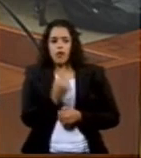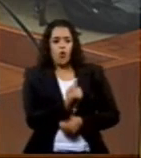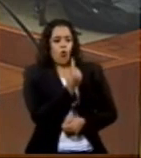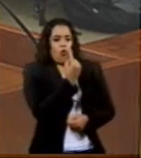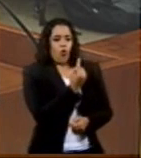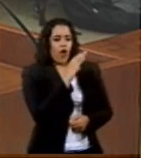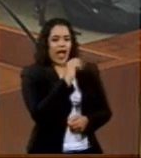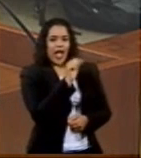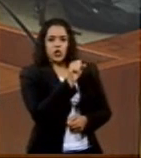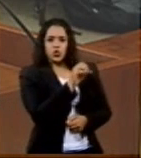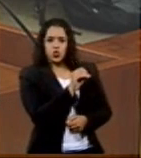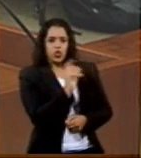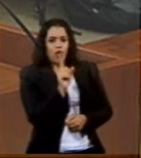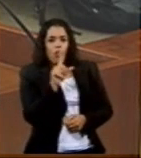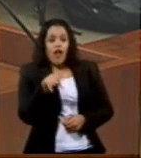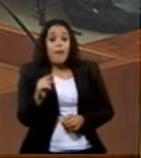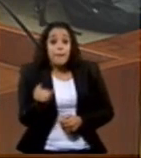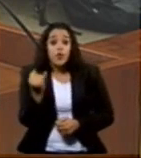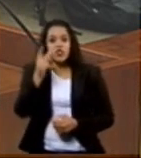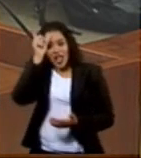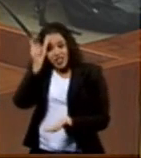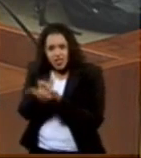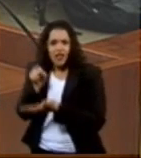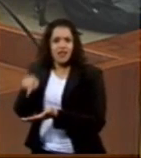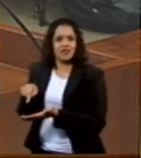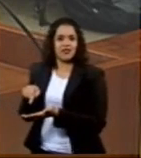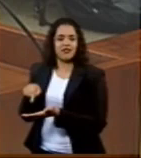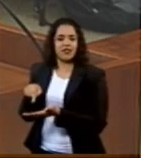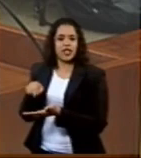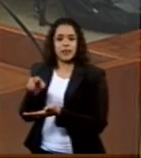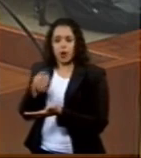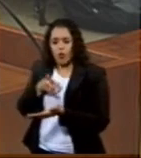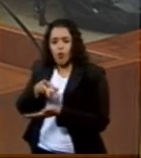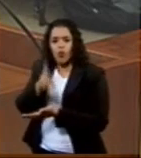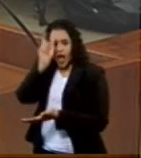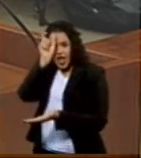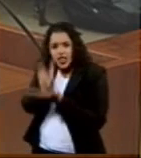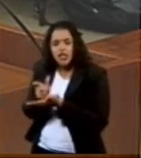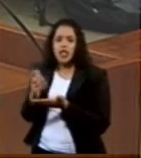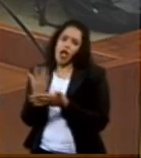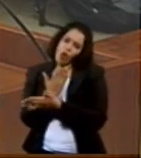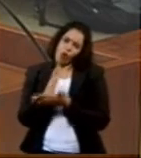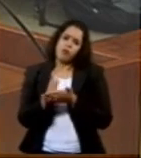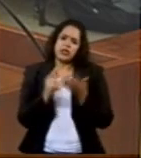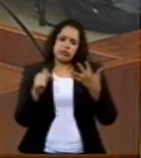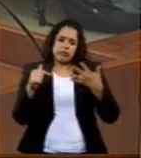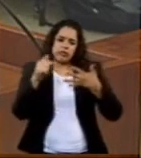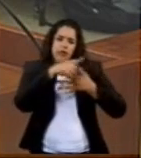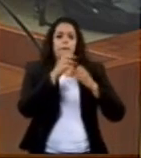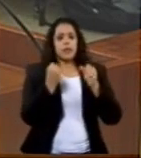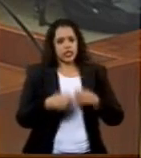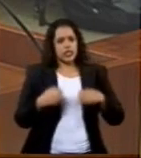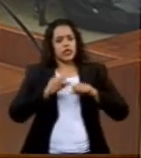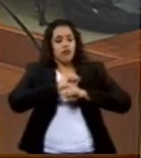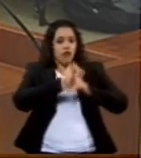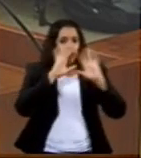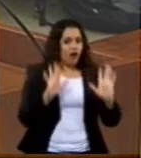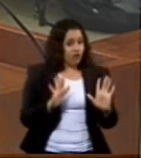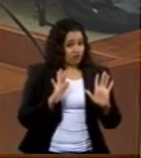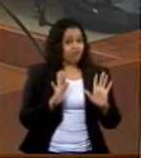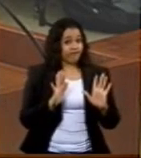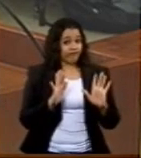importa mais, o que importa é a tese. E para que prevaleça a tese, algumas premissas têm que ficar muito bem postas a Vossas